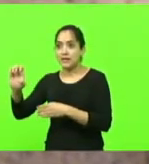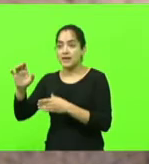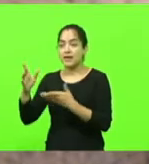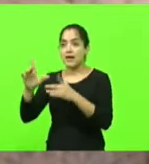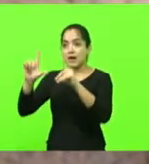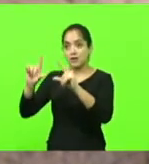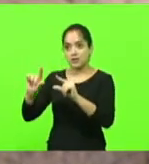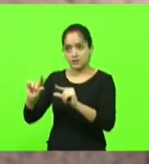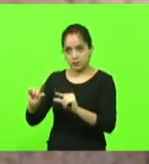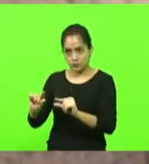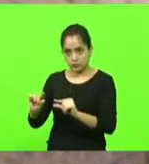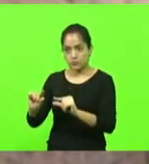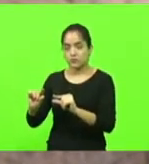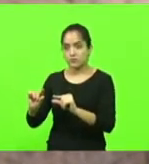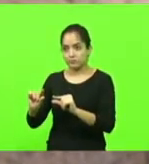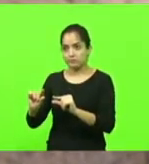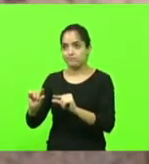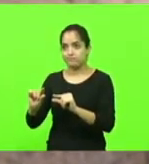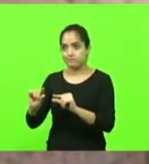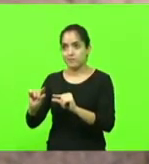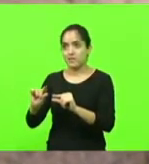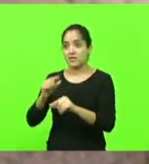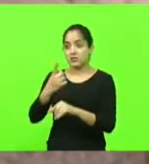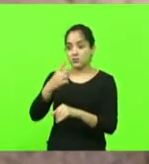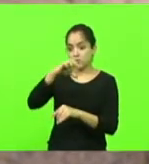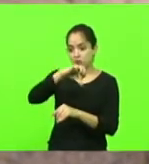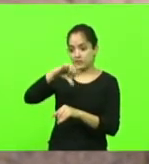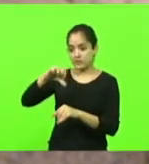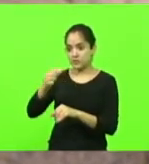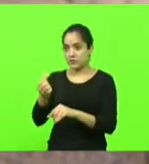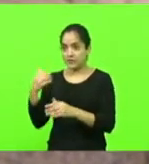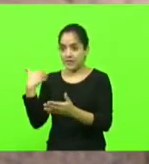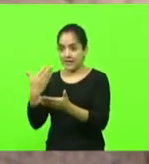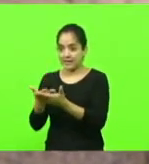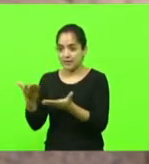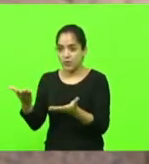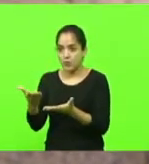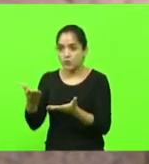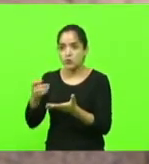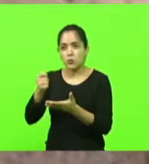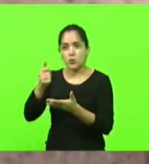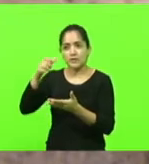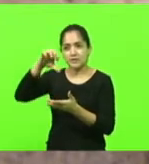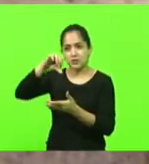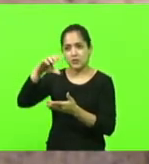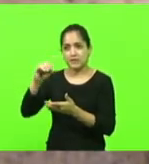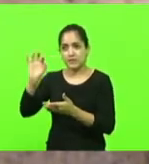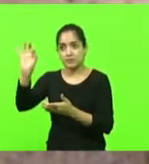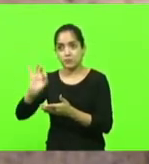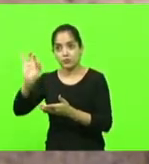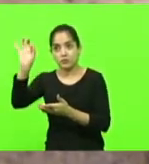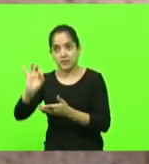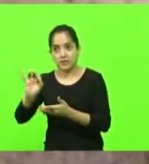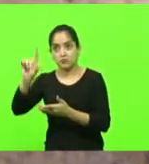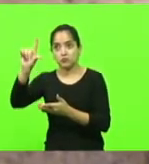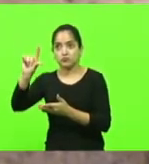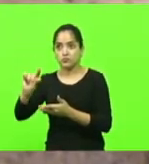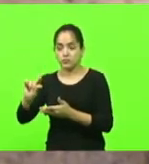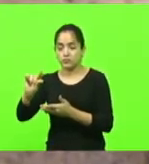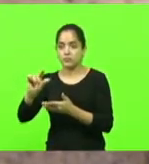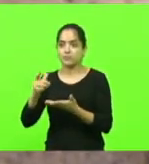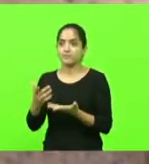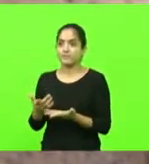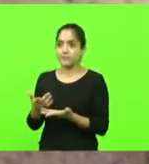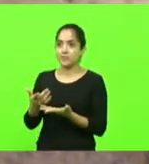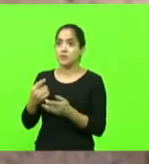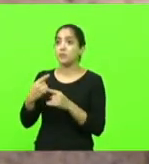o número total de produtores de queijo de 1996 para cá em quase 90%. Quase 90%. Isso é